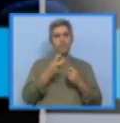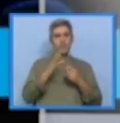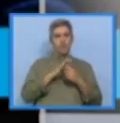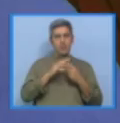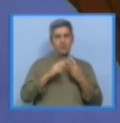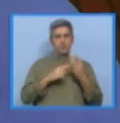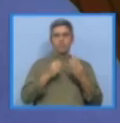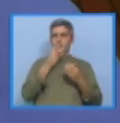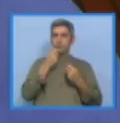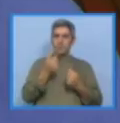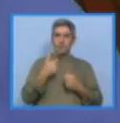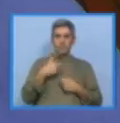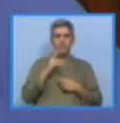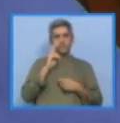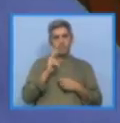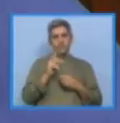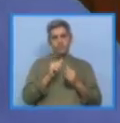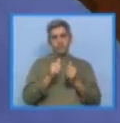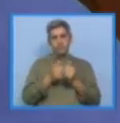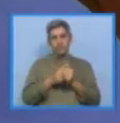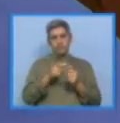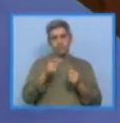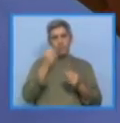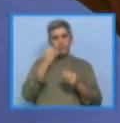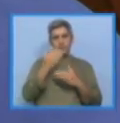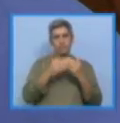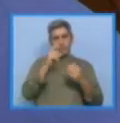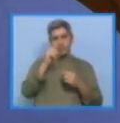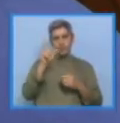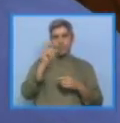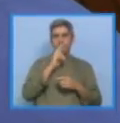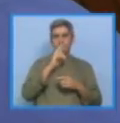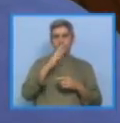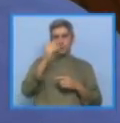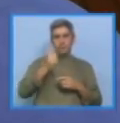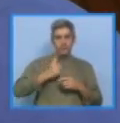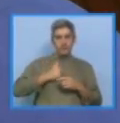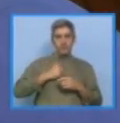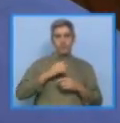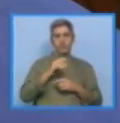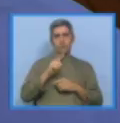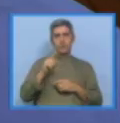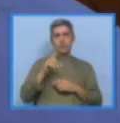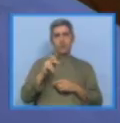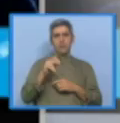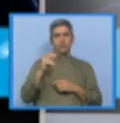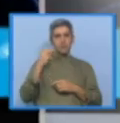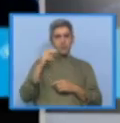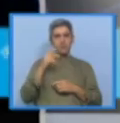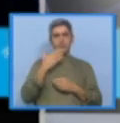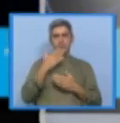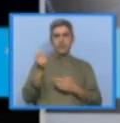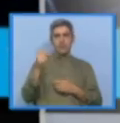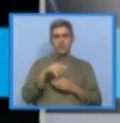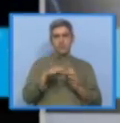Não é? Muito bem, iremos acompanhar certamente o desenrolar destas jornadas em Fátima já no próximo sábado. José Carlos Seabra Pereira, muito obrigado por ter estado hoje